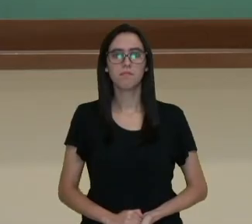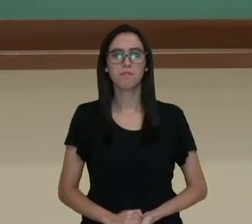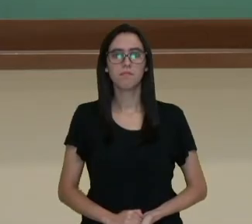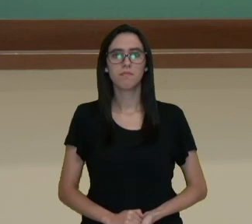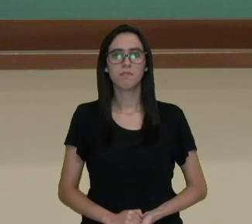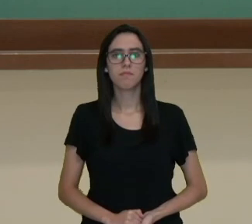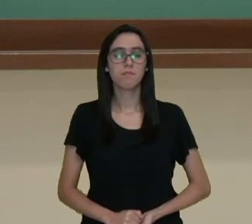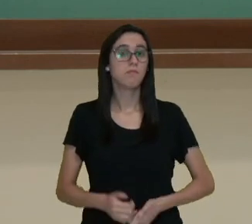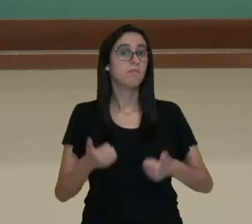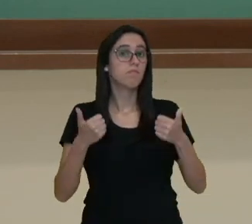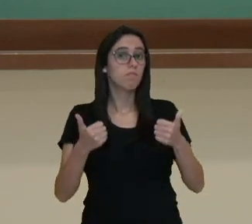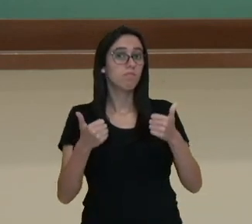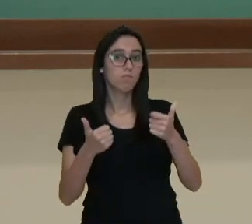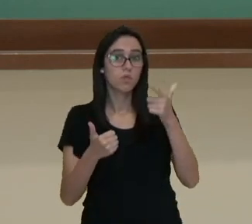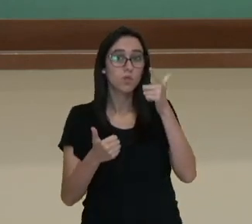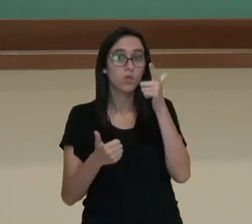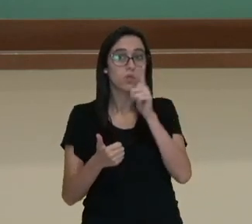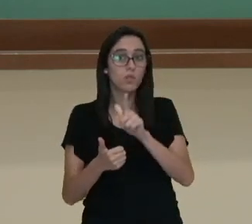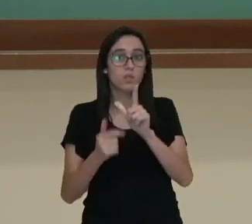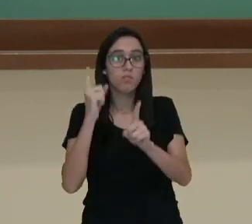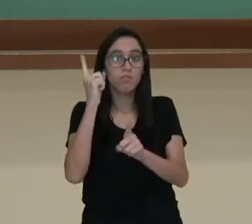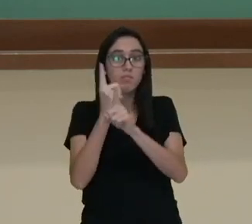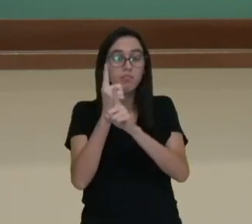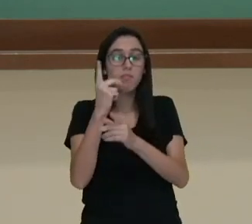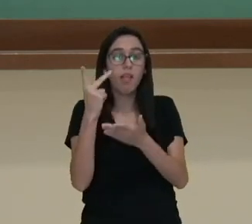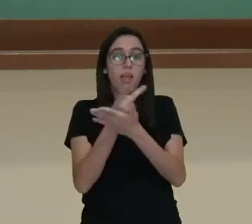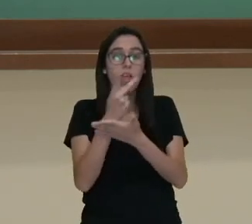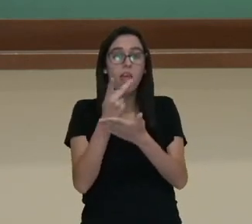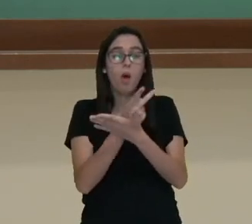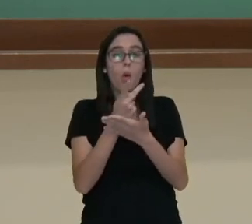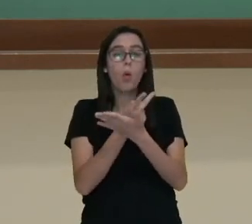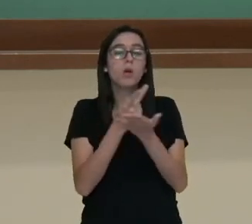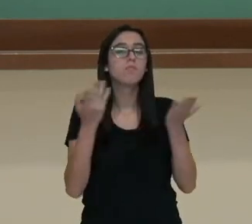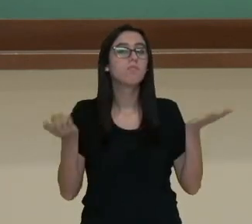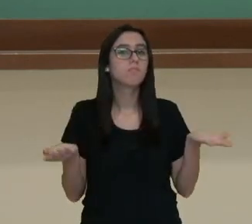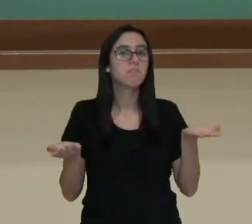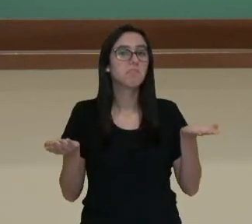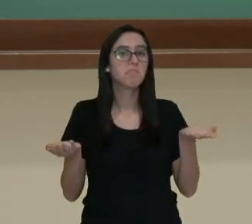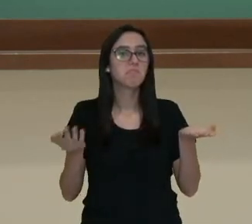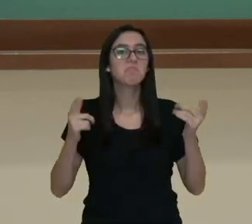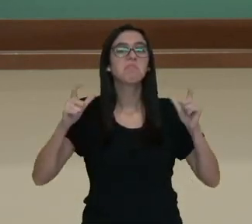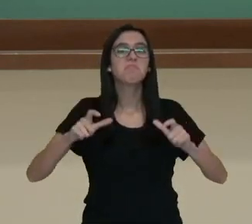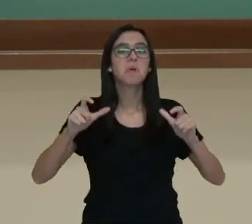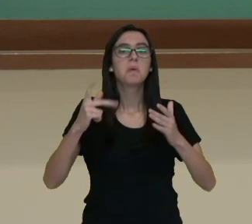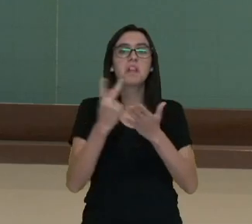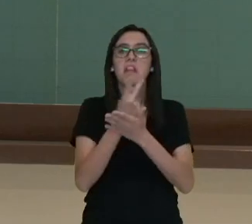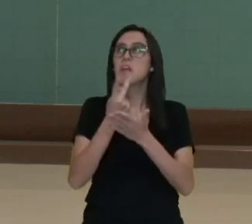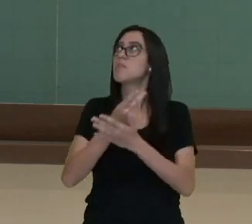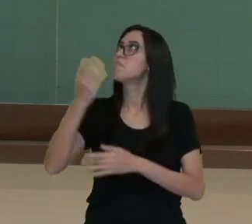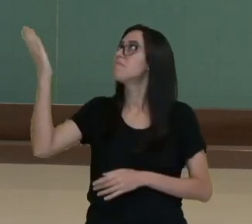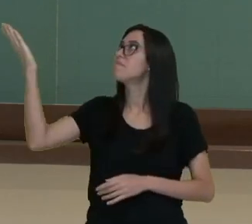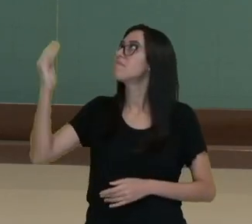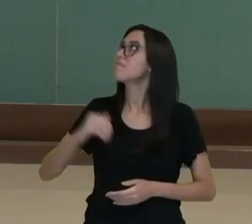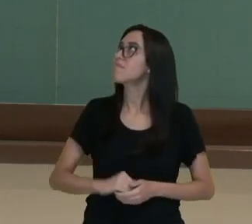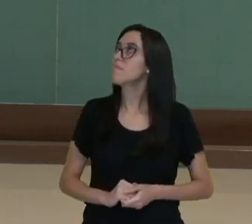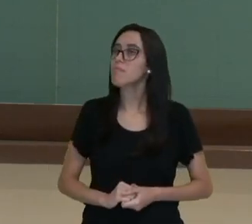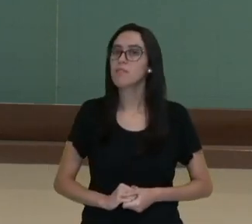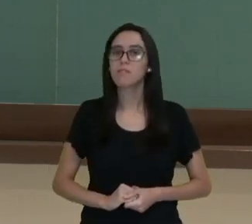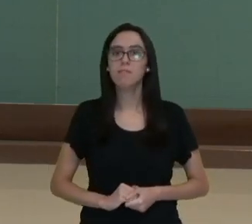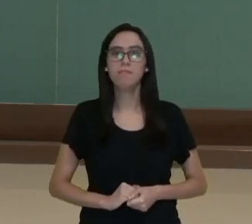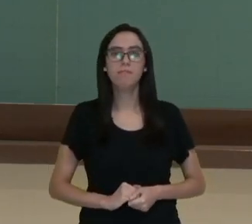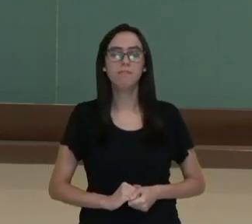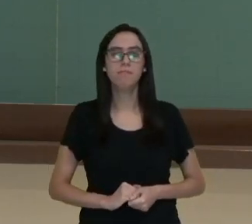E aí, conseguiram identificar o errinho ortográfico aí dentro, né, da leitura aqui das três frases? Ó, se